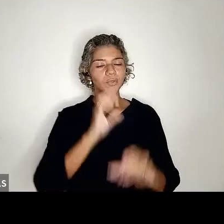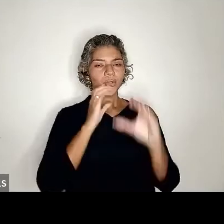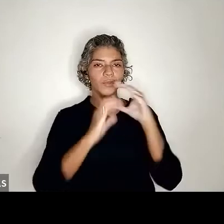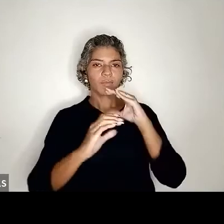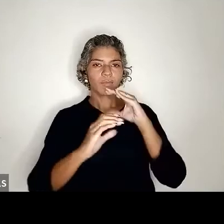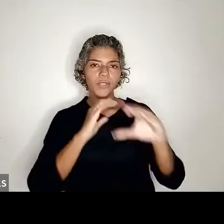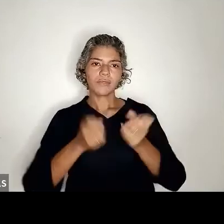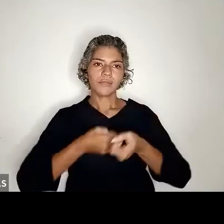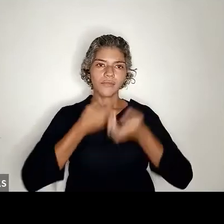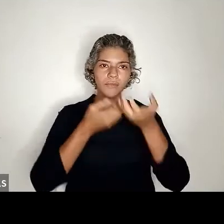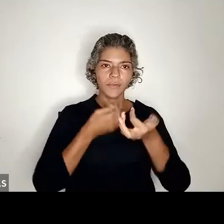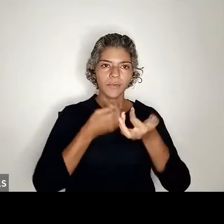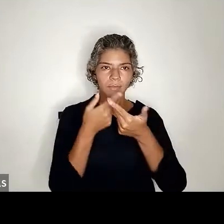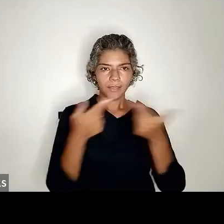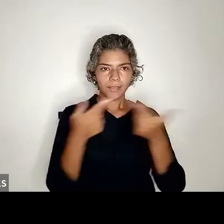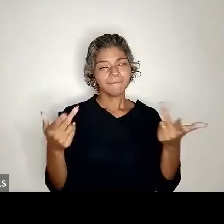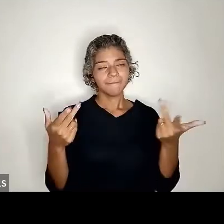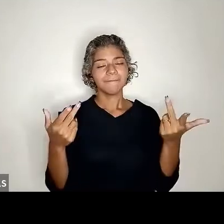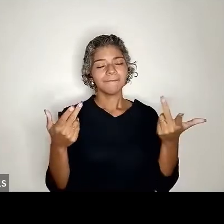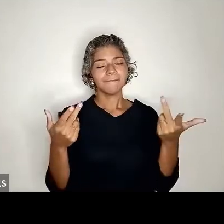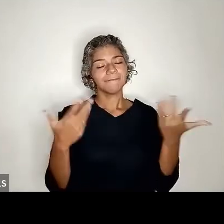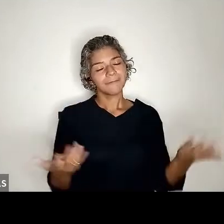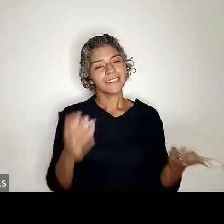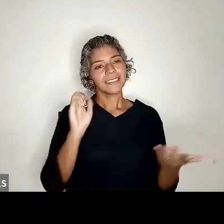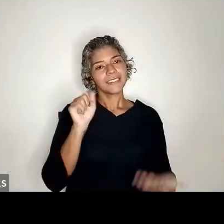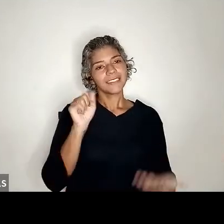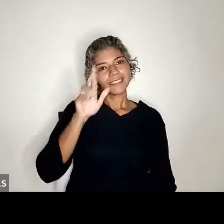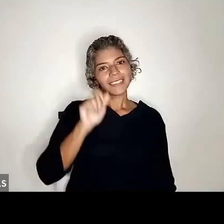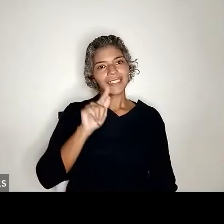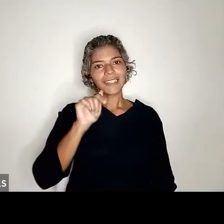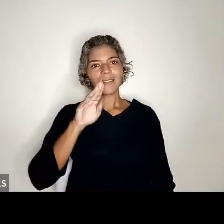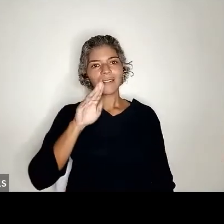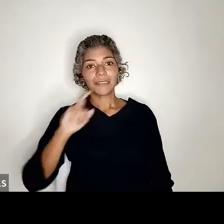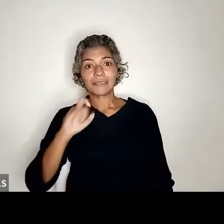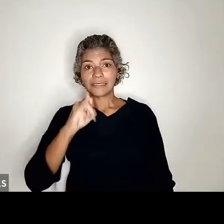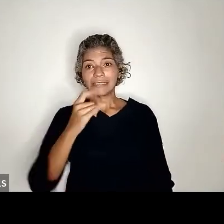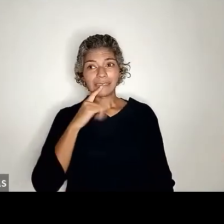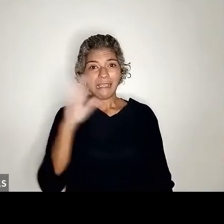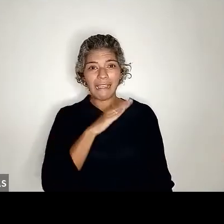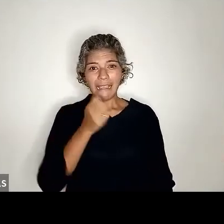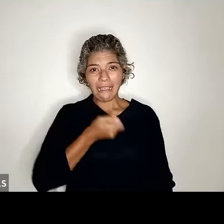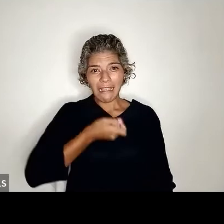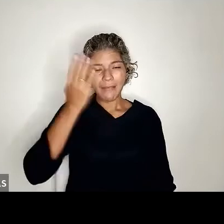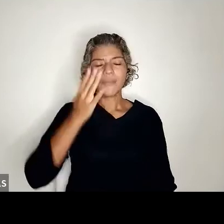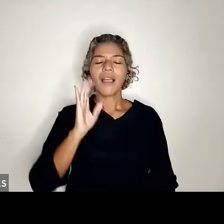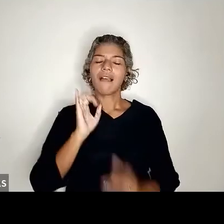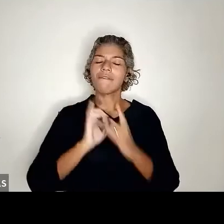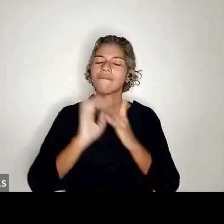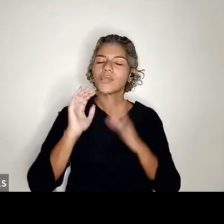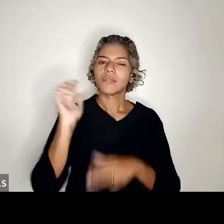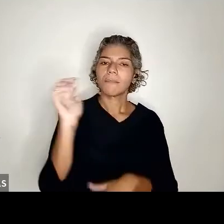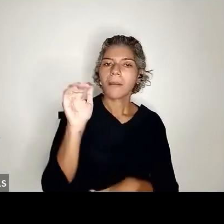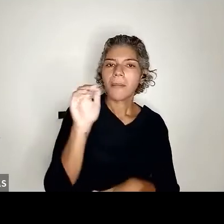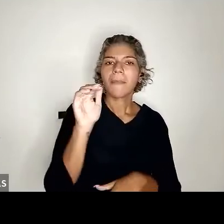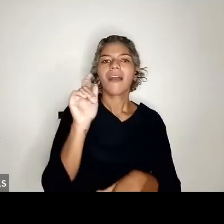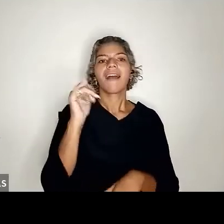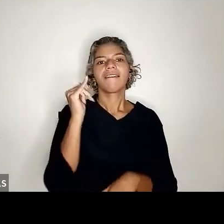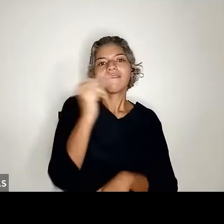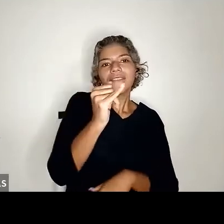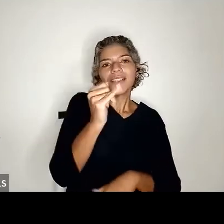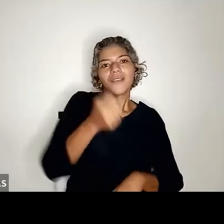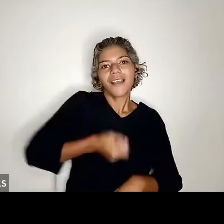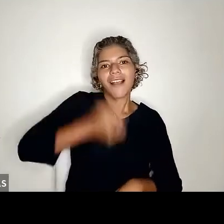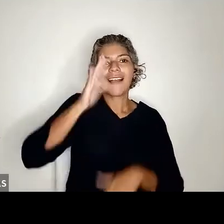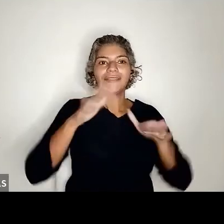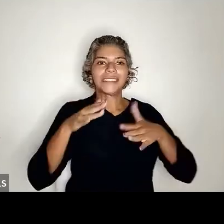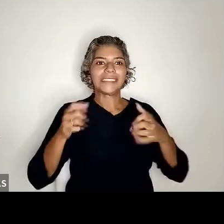informação. Enfim, então, Sara e Gabriel, se eu falar também de uma forma acelerada, fiquem à vontade para me chamar aqui no chat, porque, né, na empolgação a gente